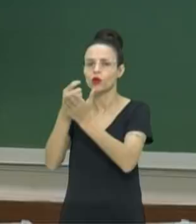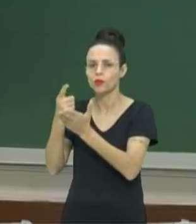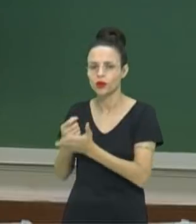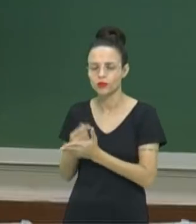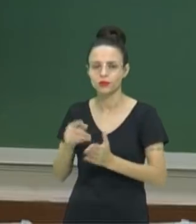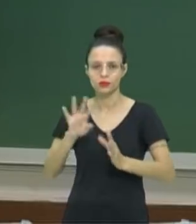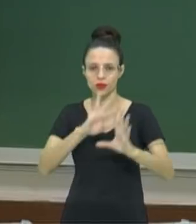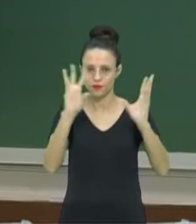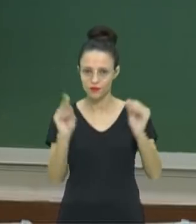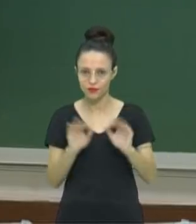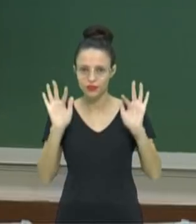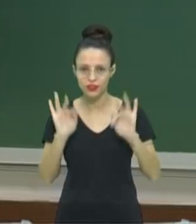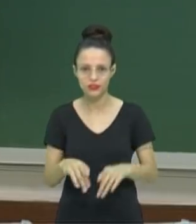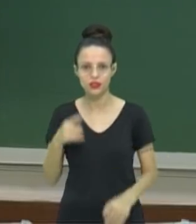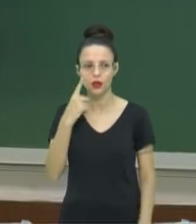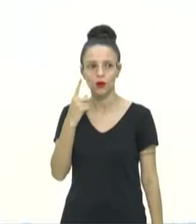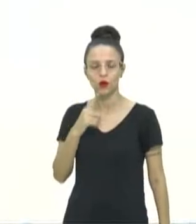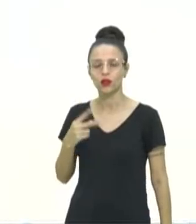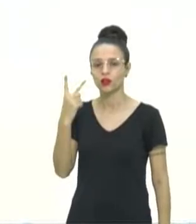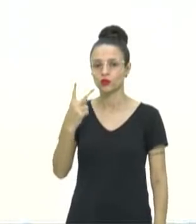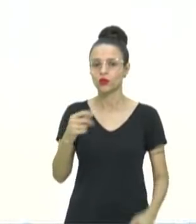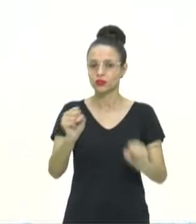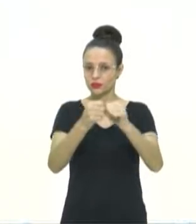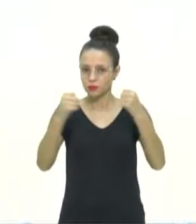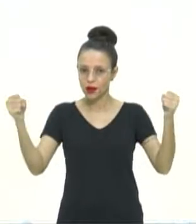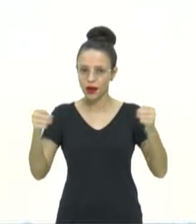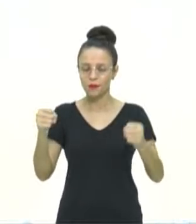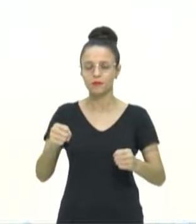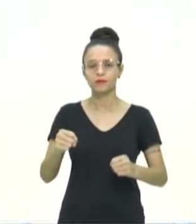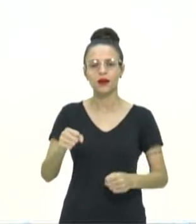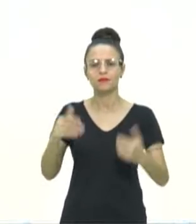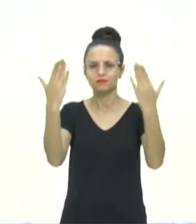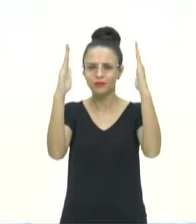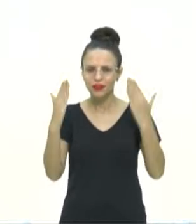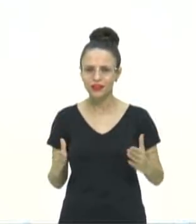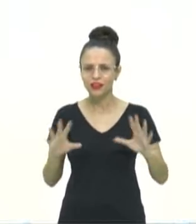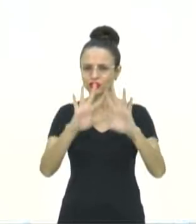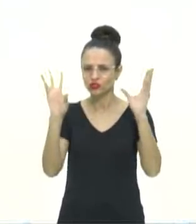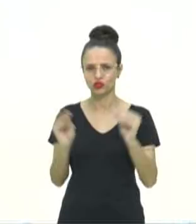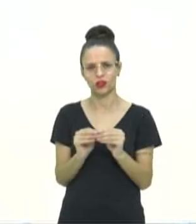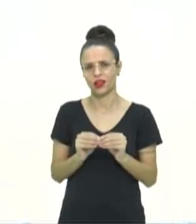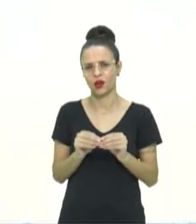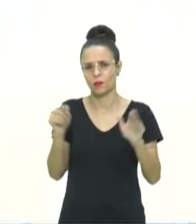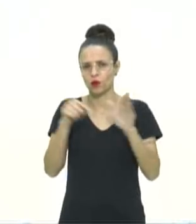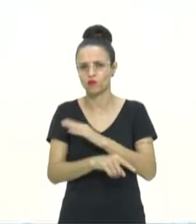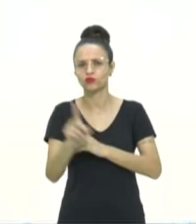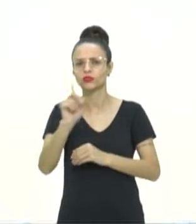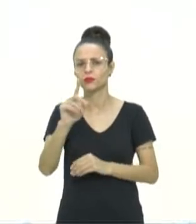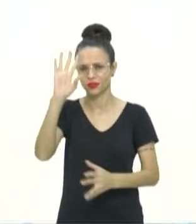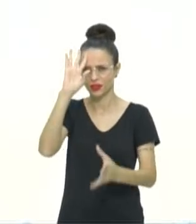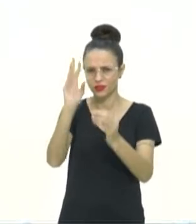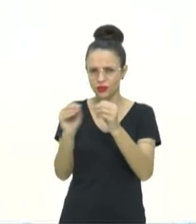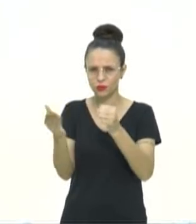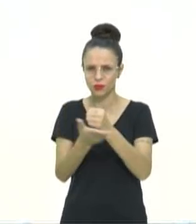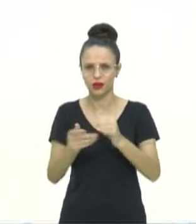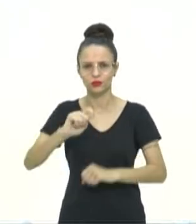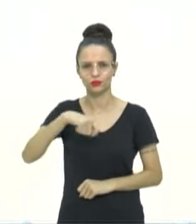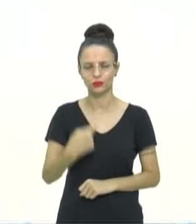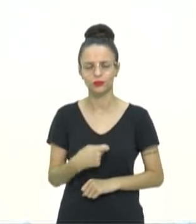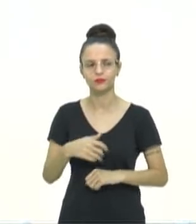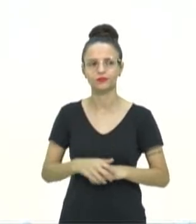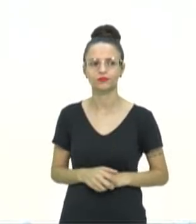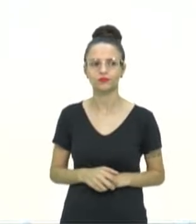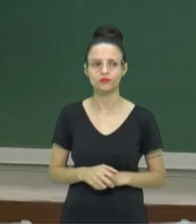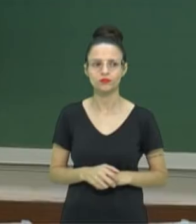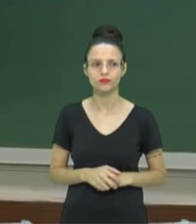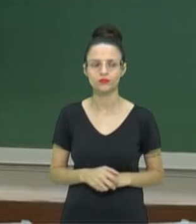gente finalizar. Eu trouxe 2 mapas para a gente fazer uma análise geral, não tão aprofundada, mas que dá para entender um pouquinho a respeito.